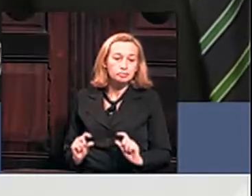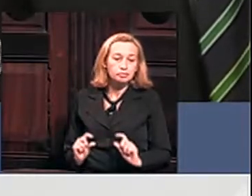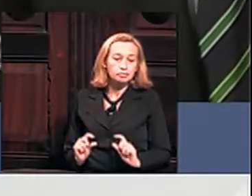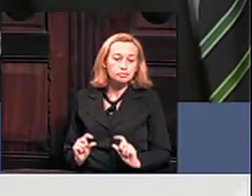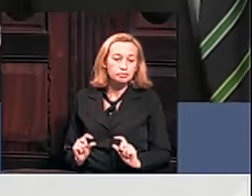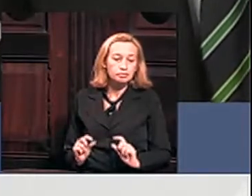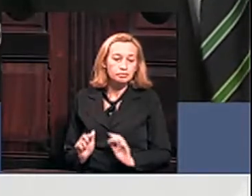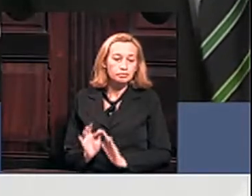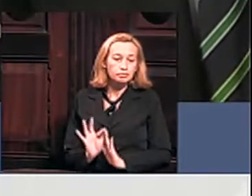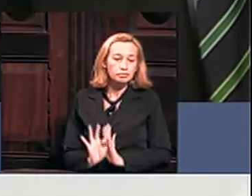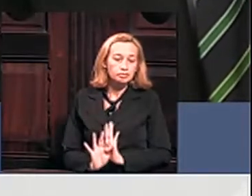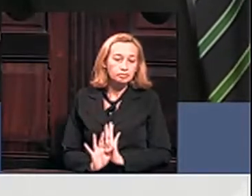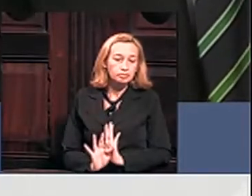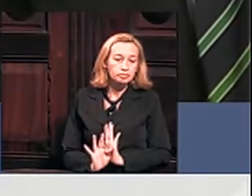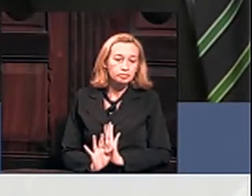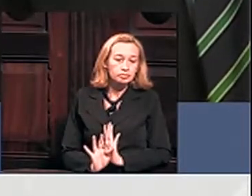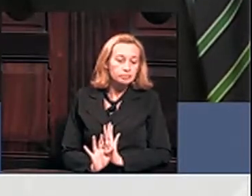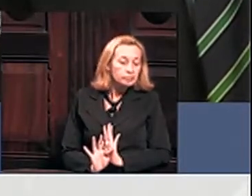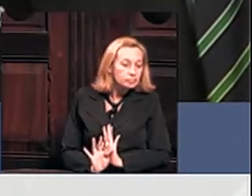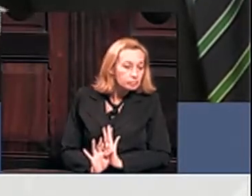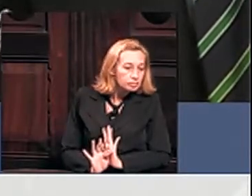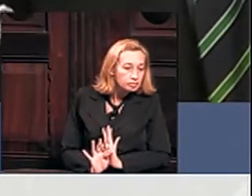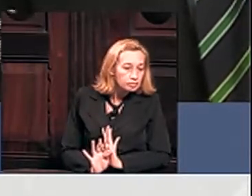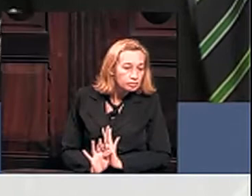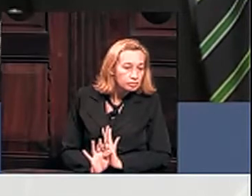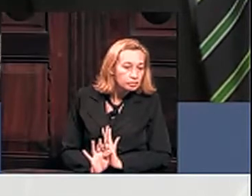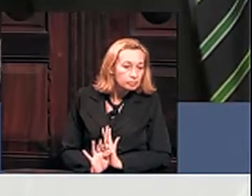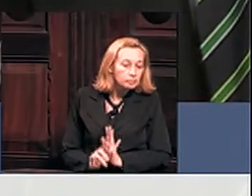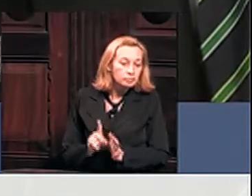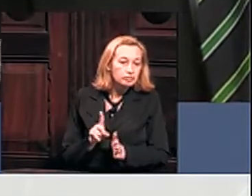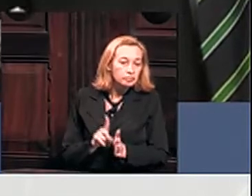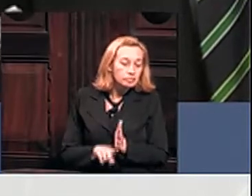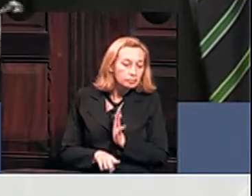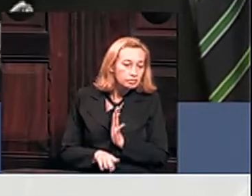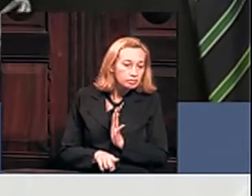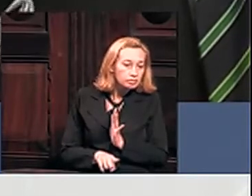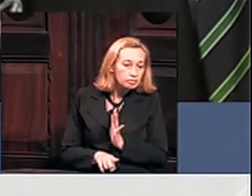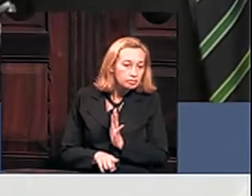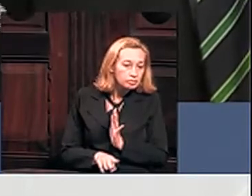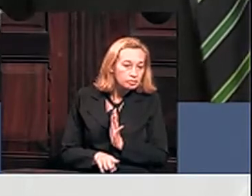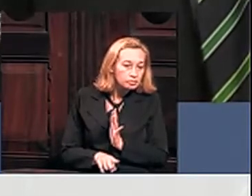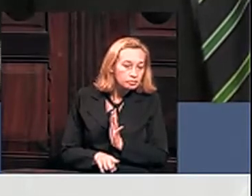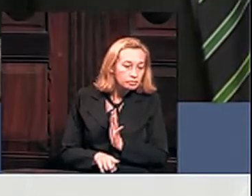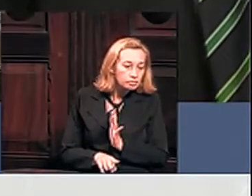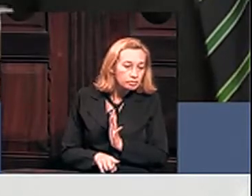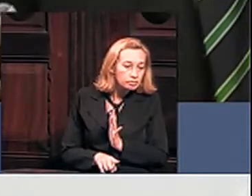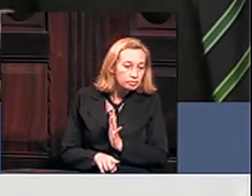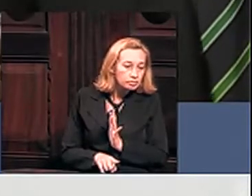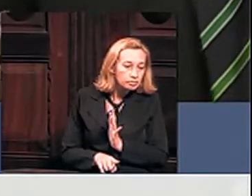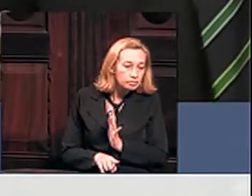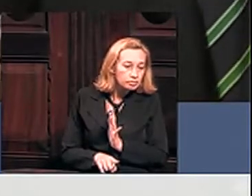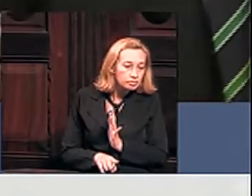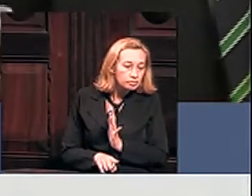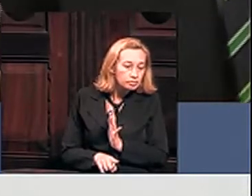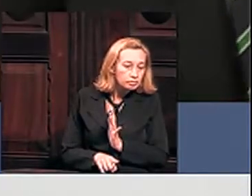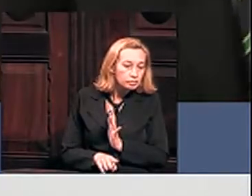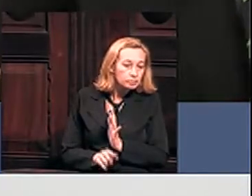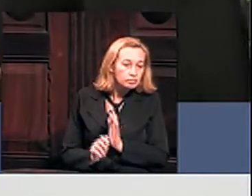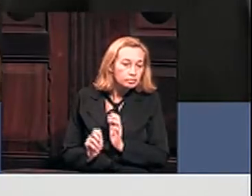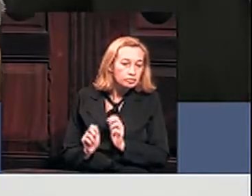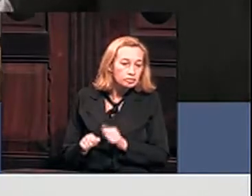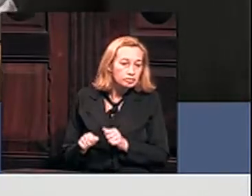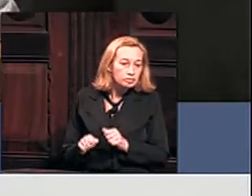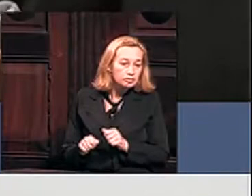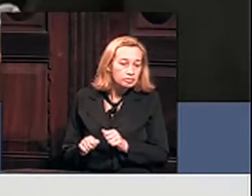O texto ficará da seguinte forma: as perdas decorrentes da redução da alíquota a que se refere essa lei poderão